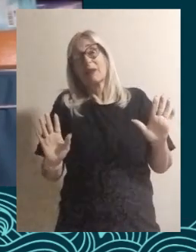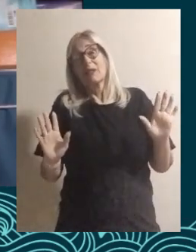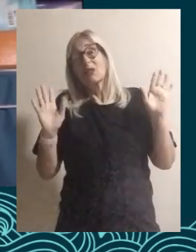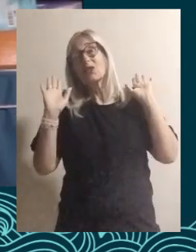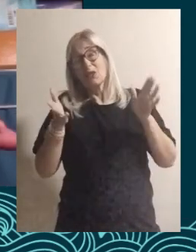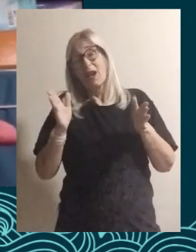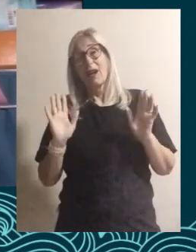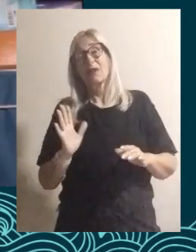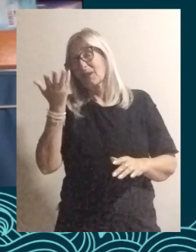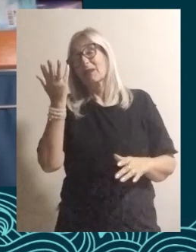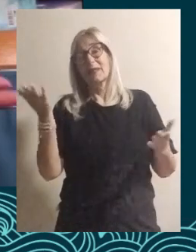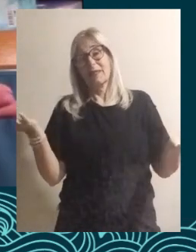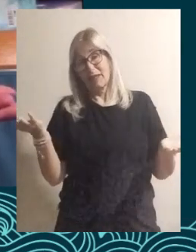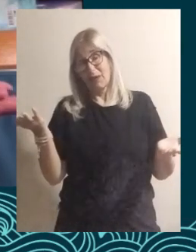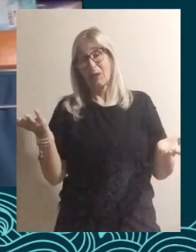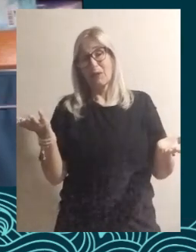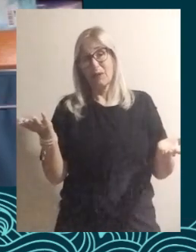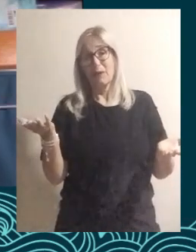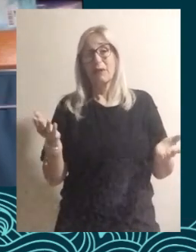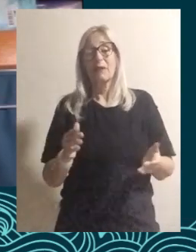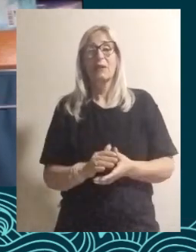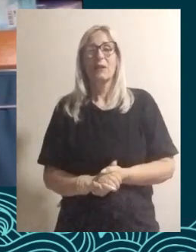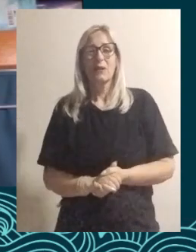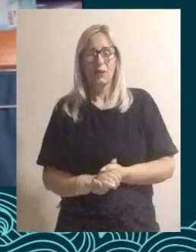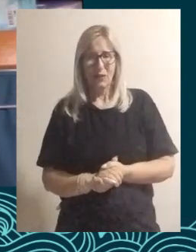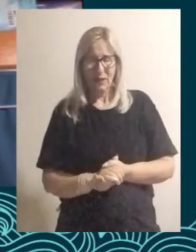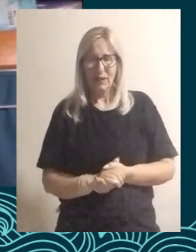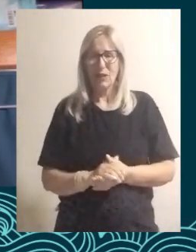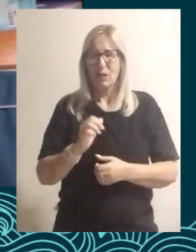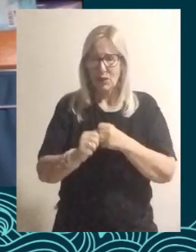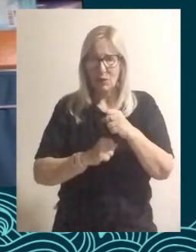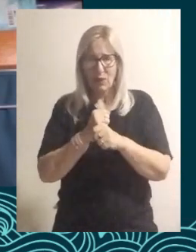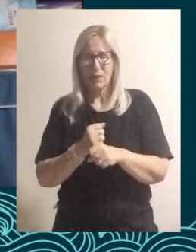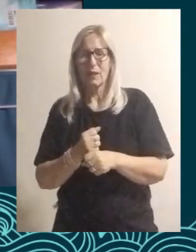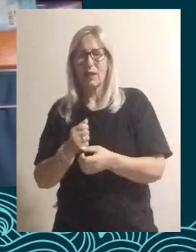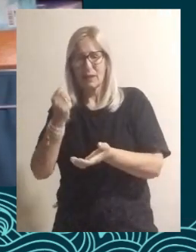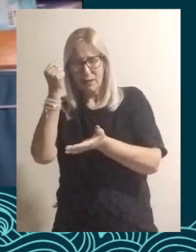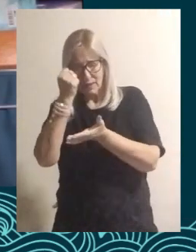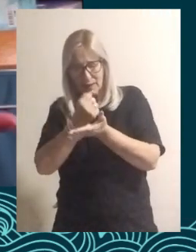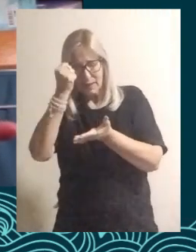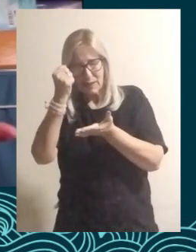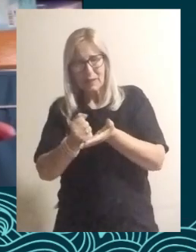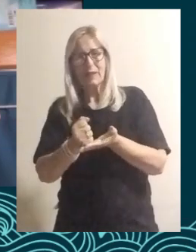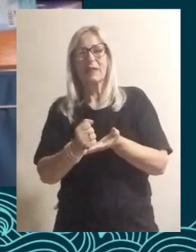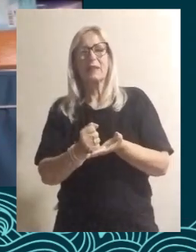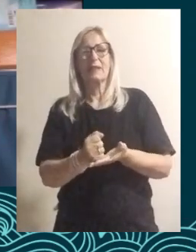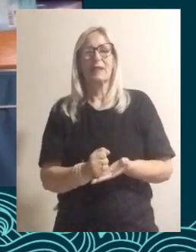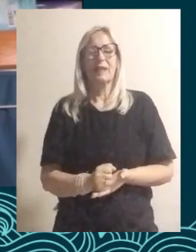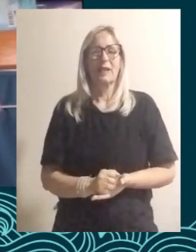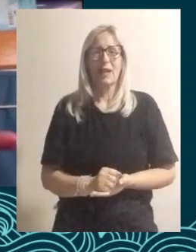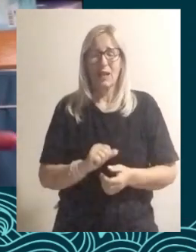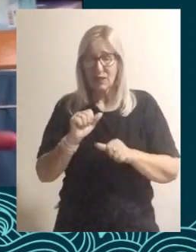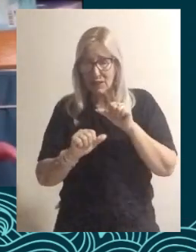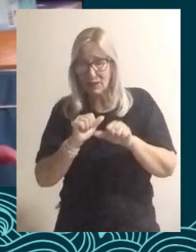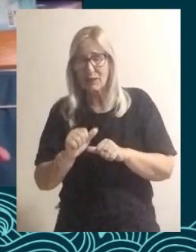para renunciar, tudo já disse não para mim. Então, o fato de ter repetido de ano me permitiu ganhar um ano a mais de visto e